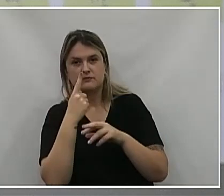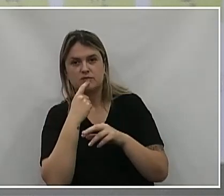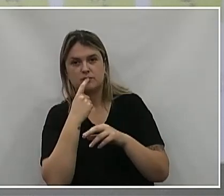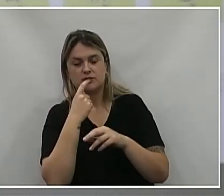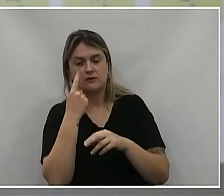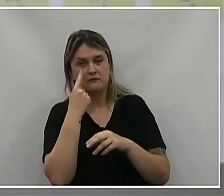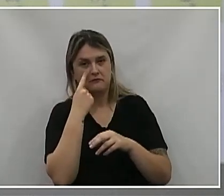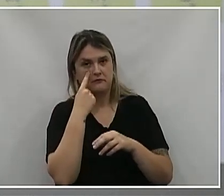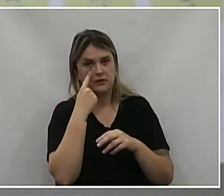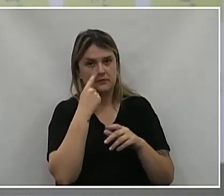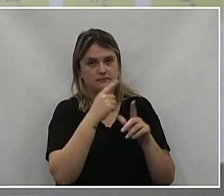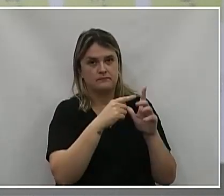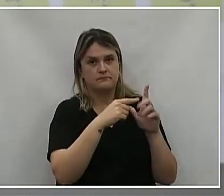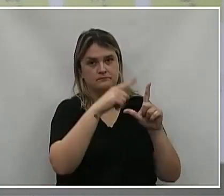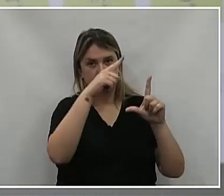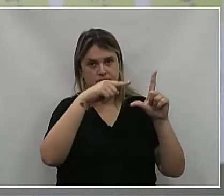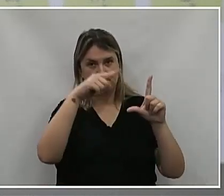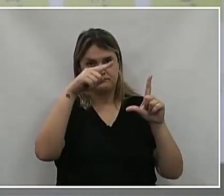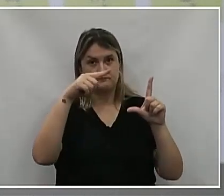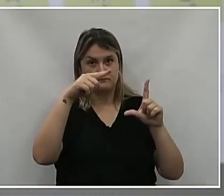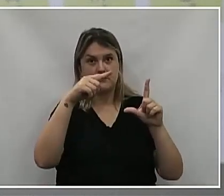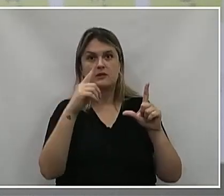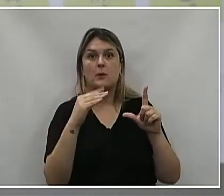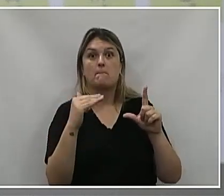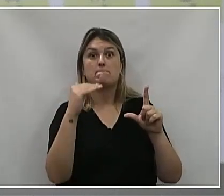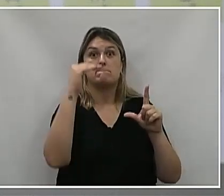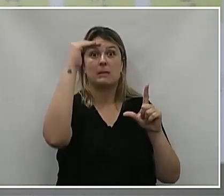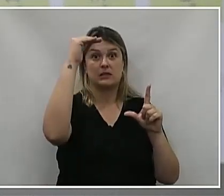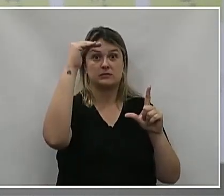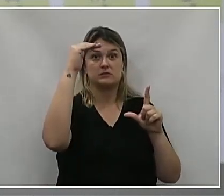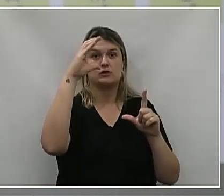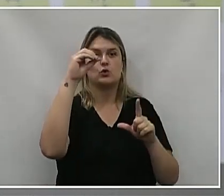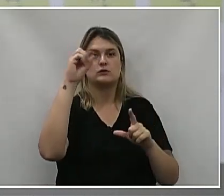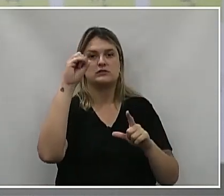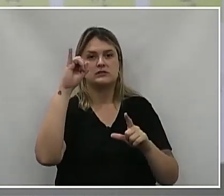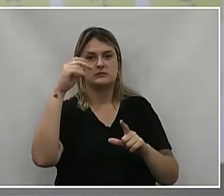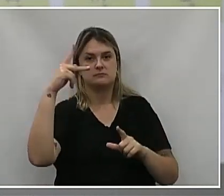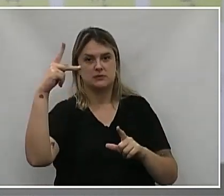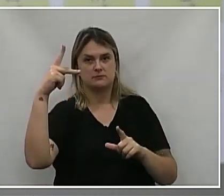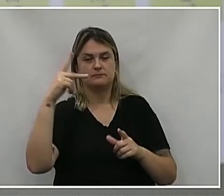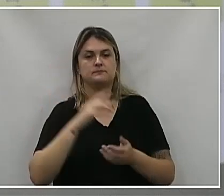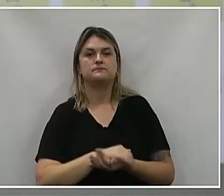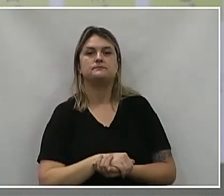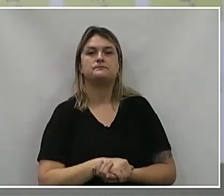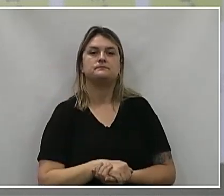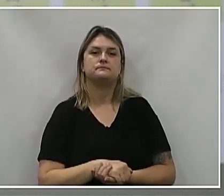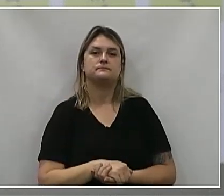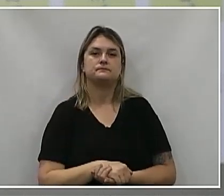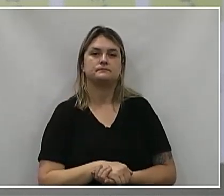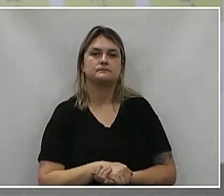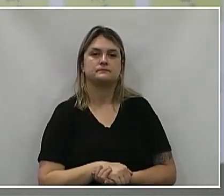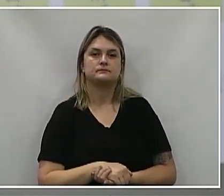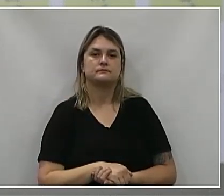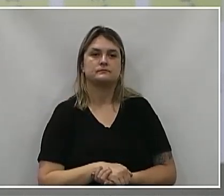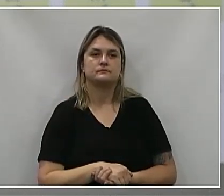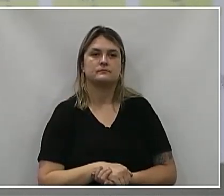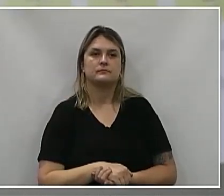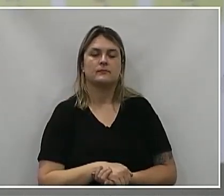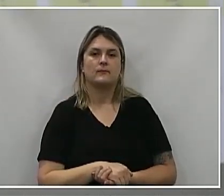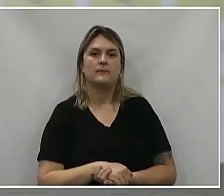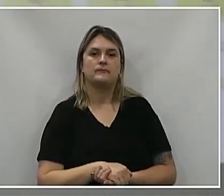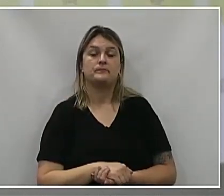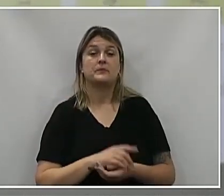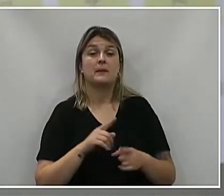aqui ainda uma saudabilidade significativa da COSIP, né? Então, frente ao que estava sendo gasto para a